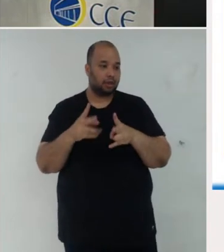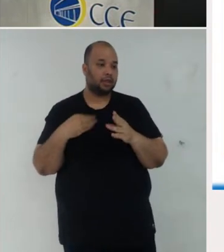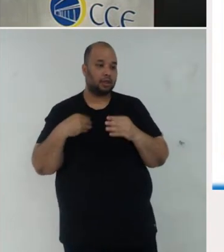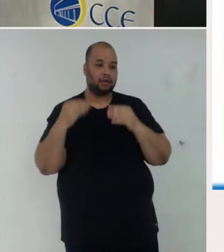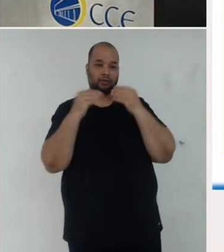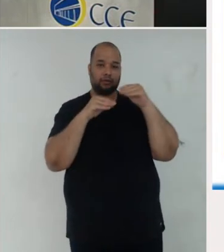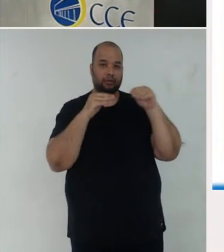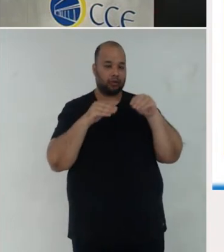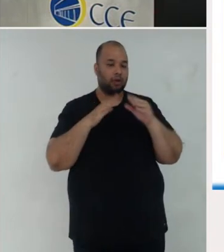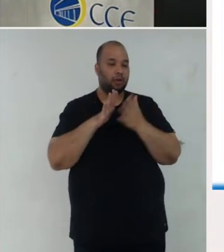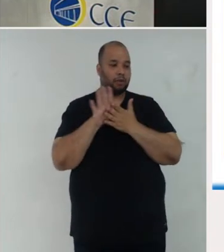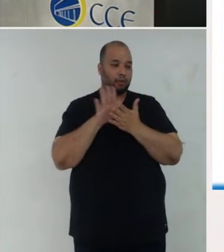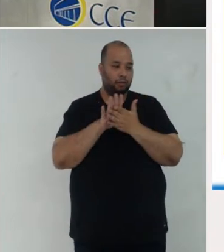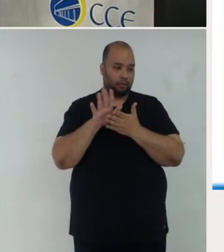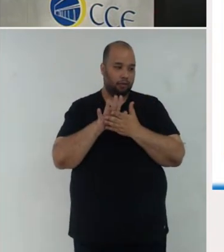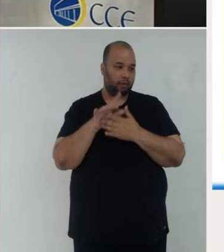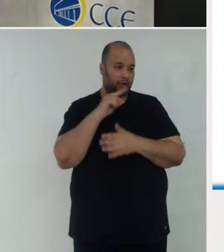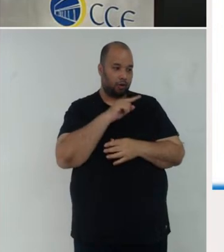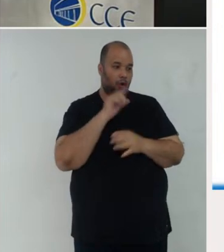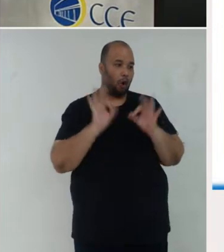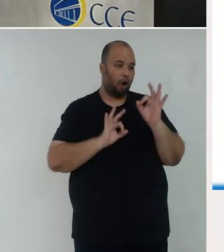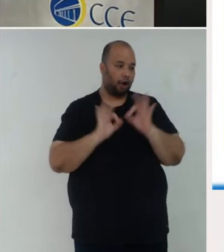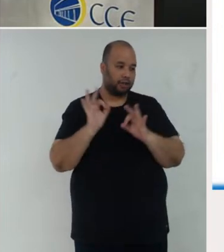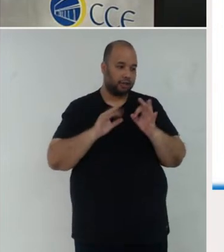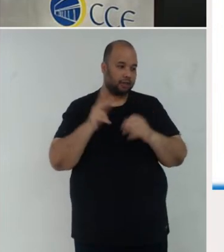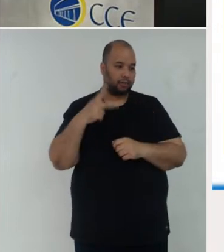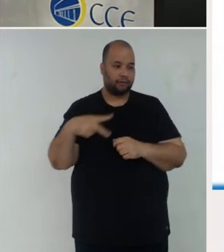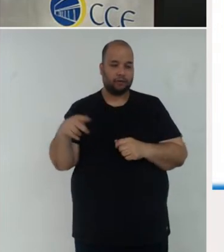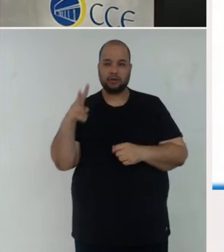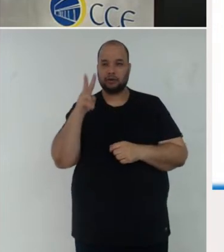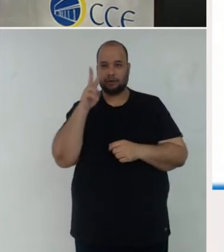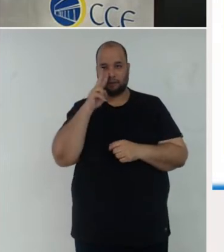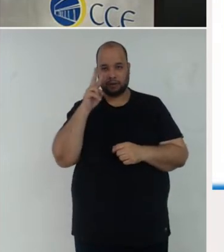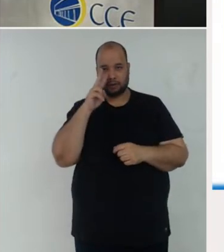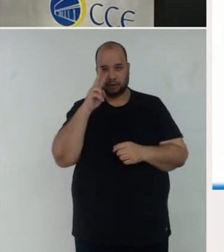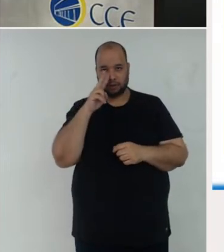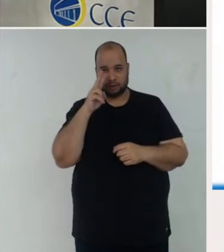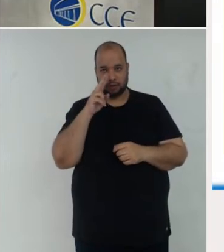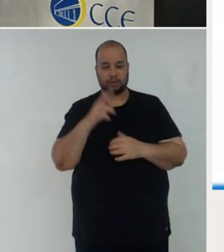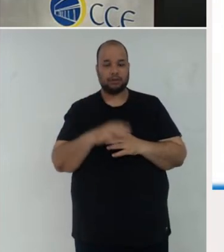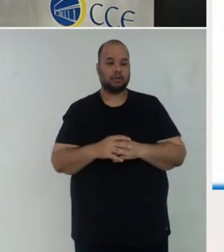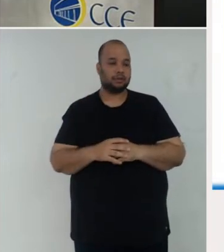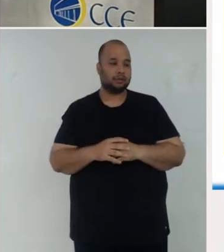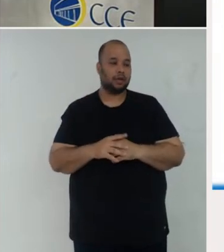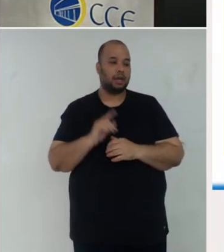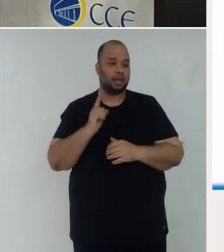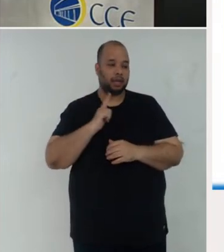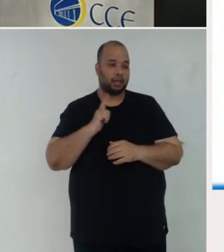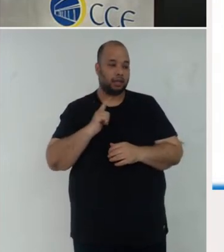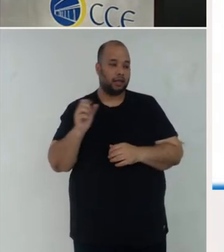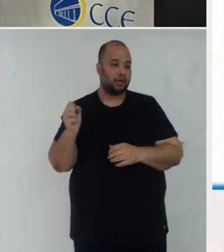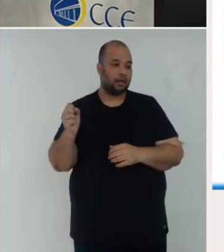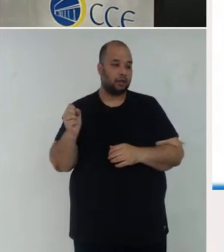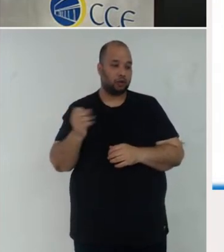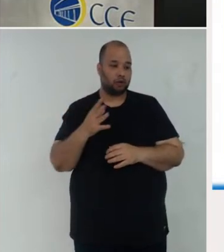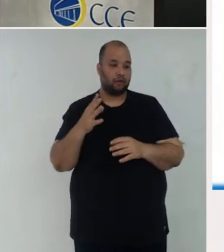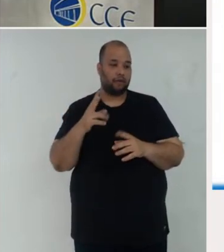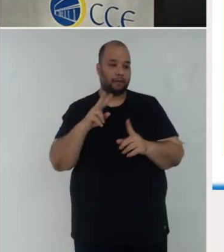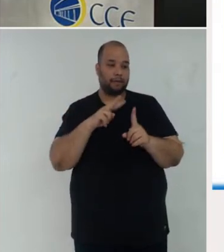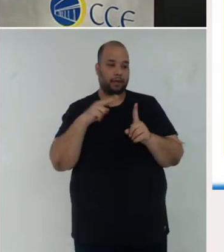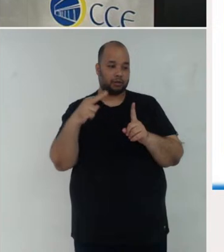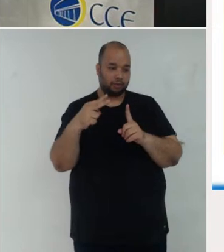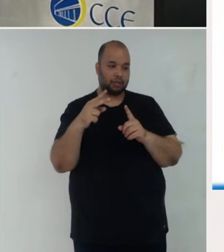algumas publicações, uma organizada pelo professor Vinícius Nascimento, onde ele traz a